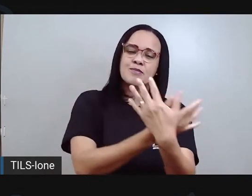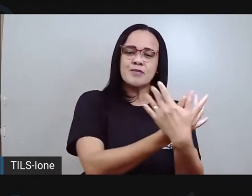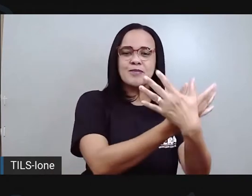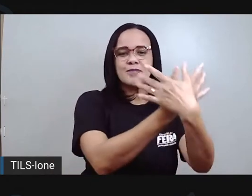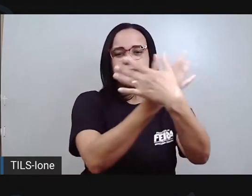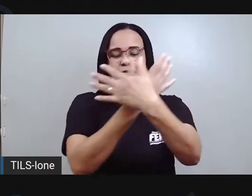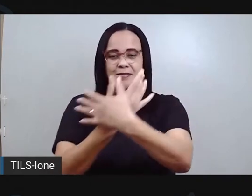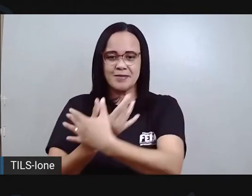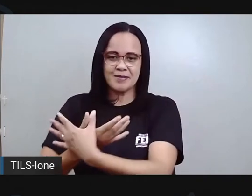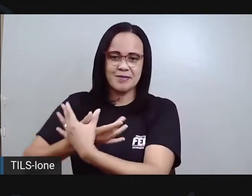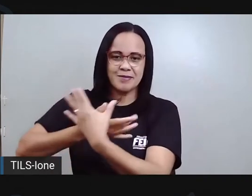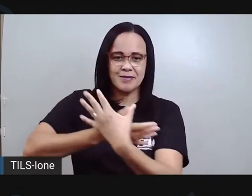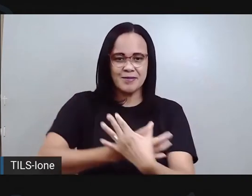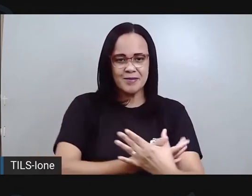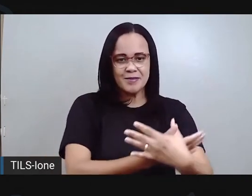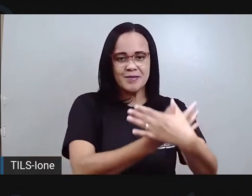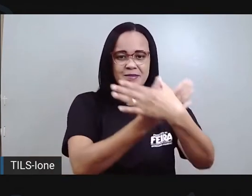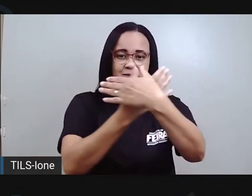borboletas,